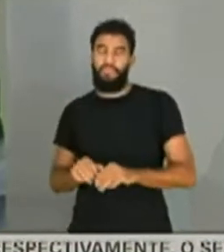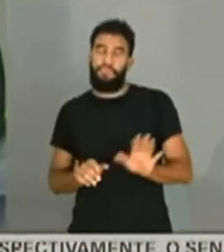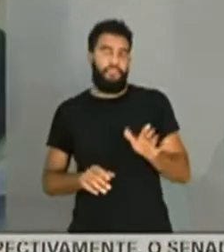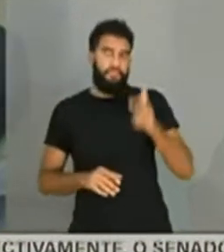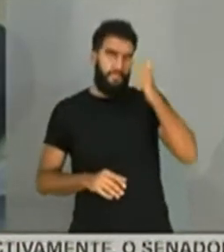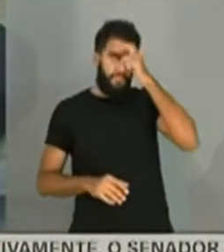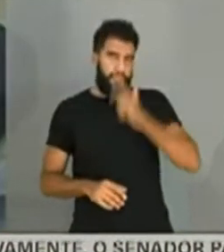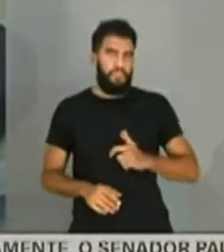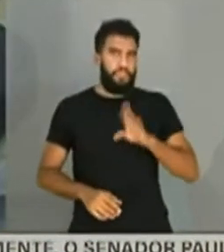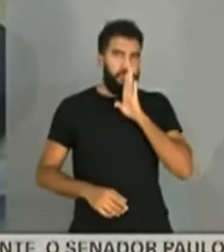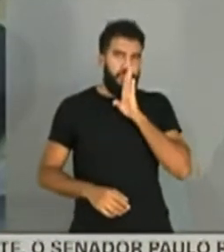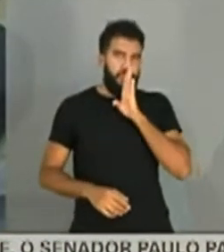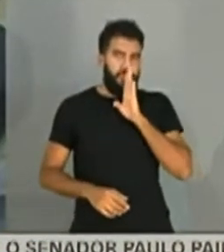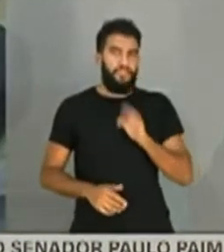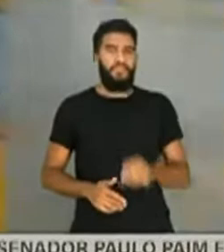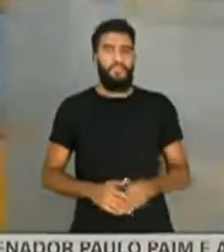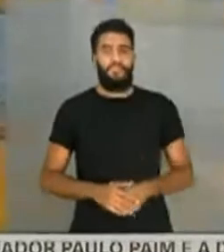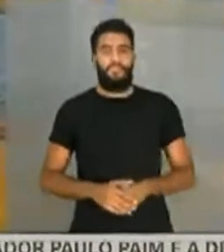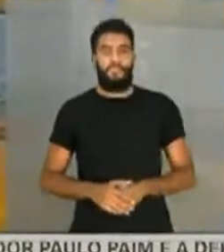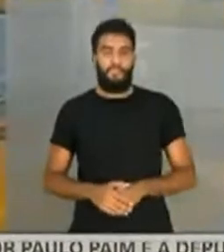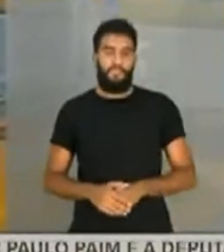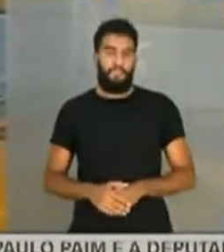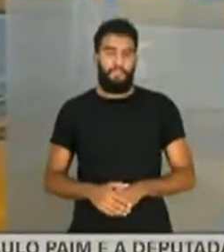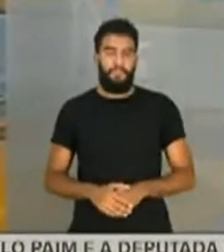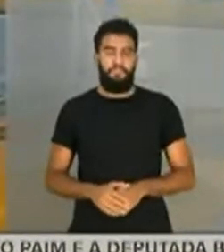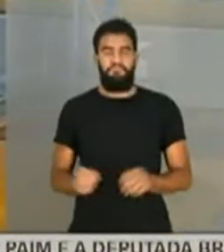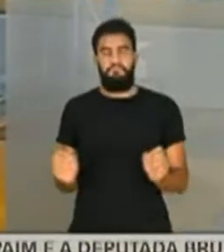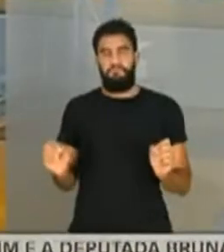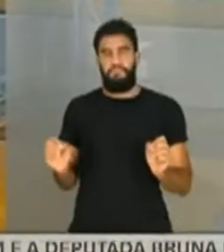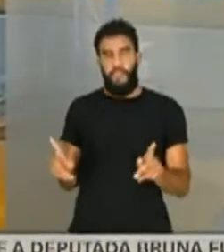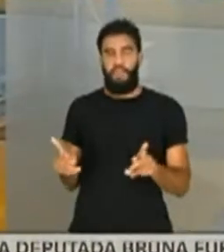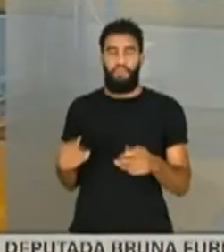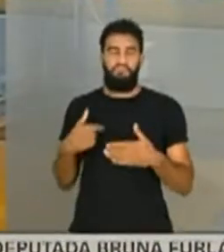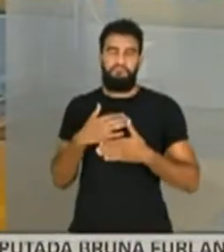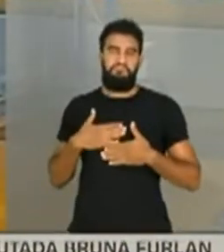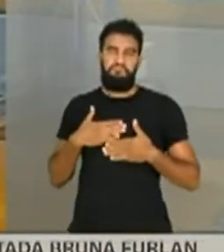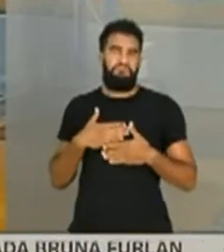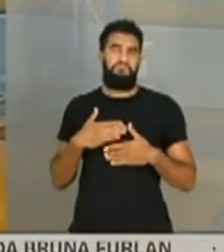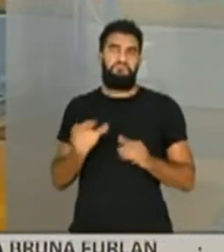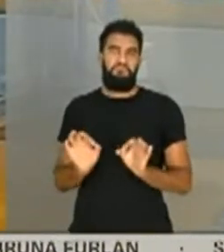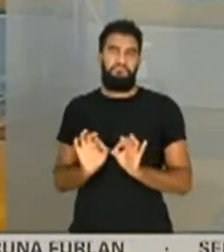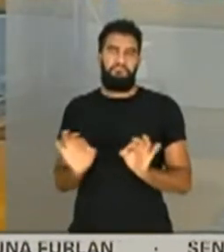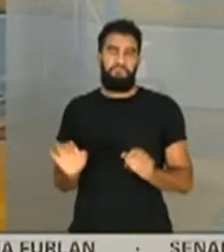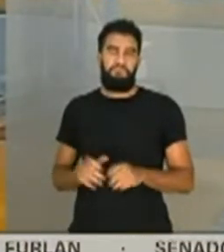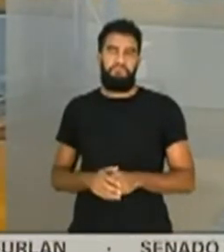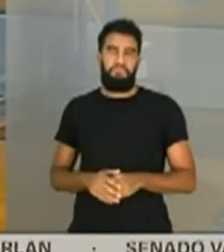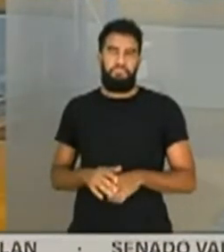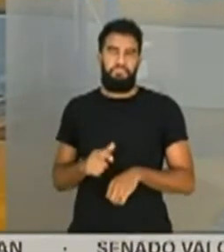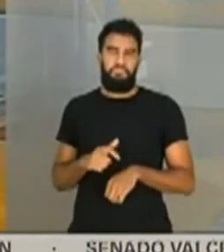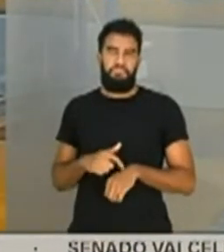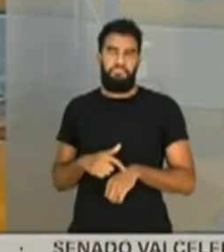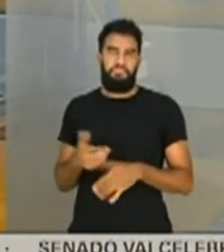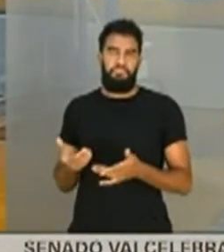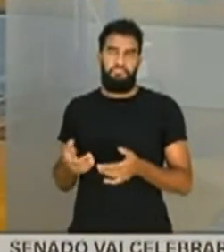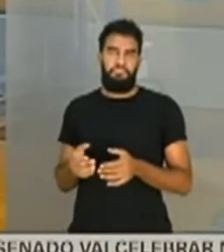permanecer em silêncio também. Ok, eu estou satisfeito, senhor presidente. O tempo aí fica disponível para outro colega. Obrigado.